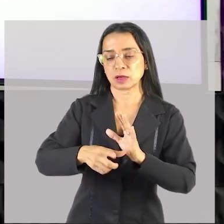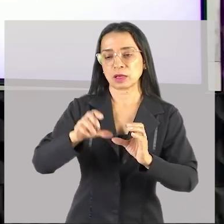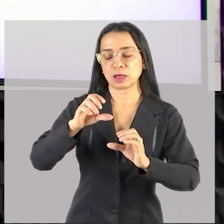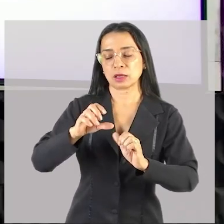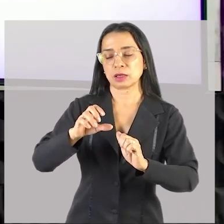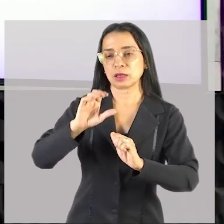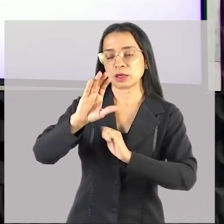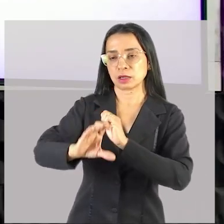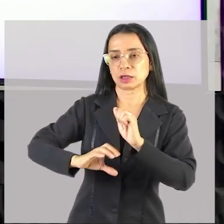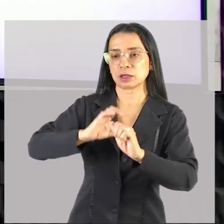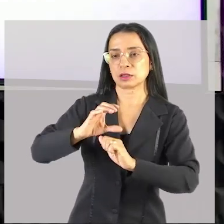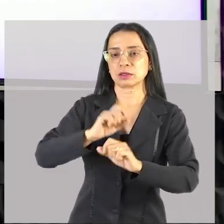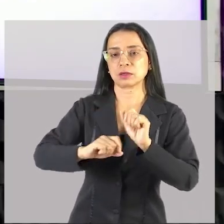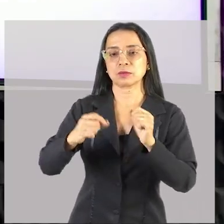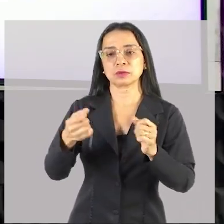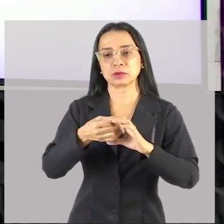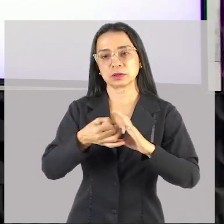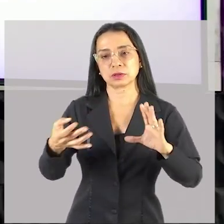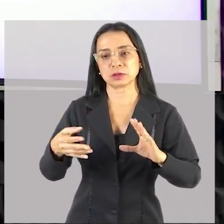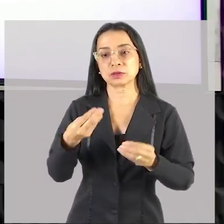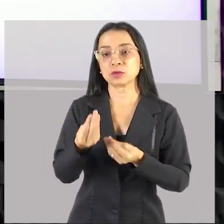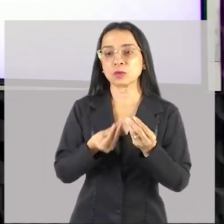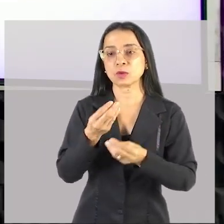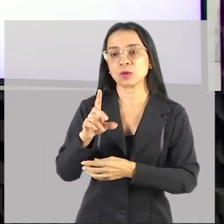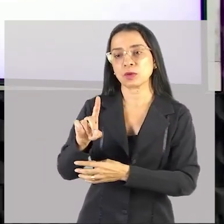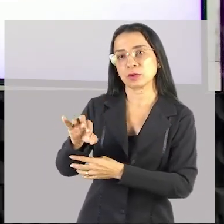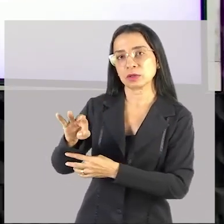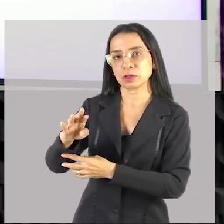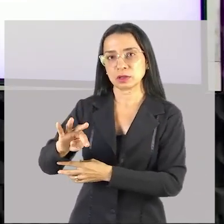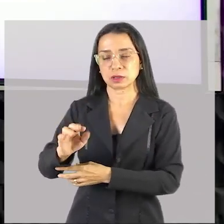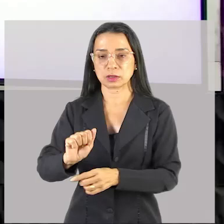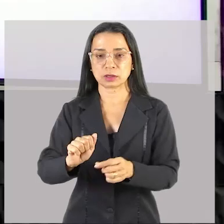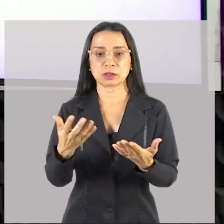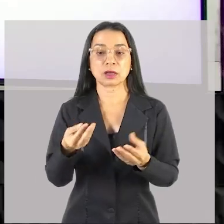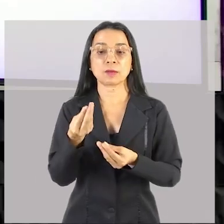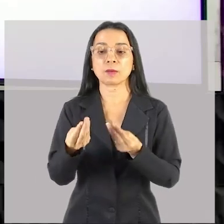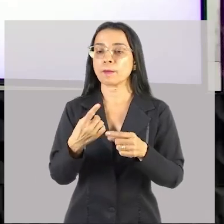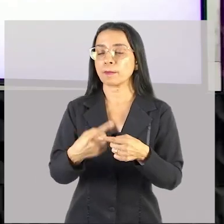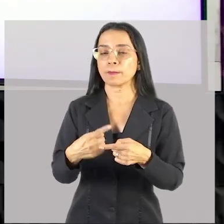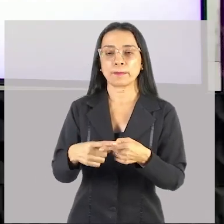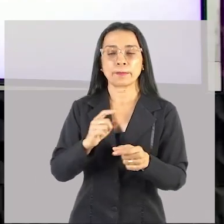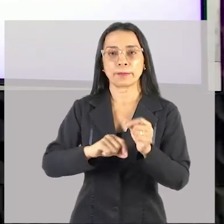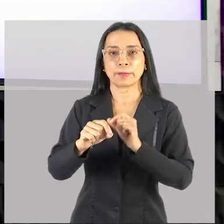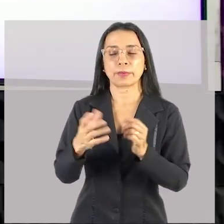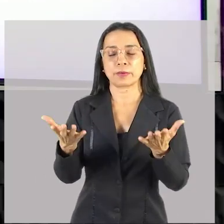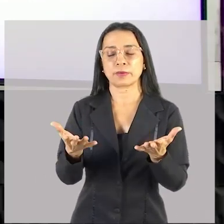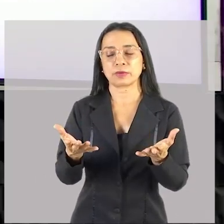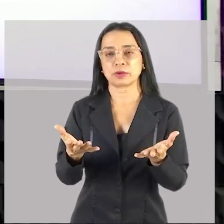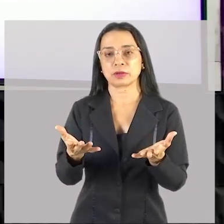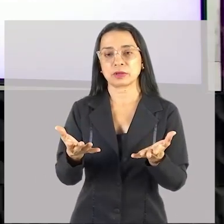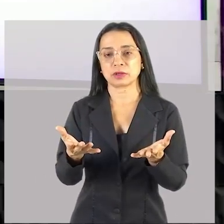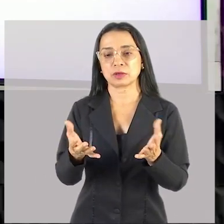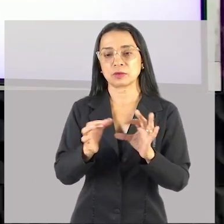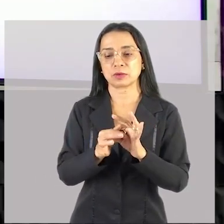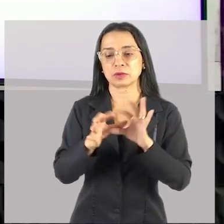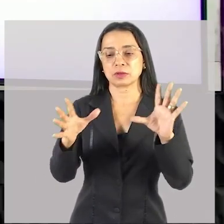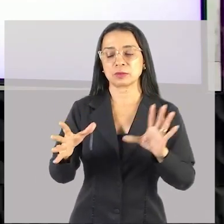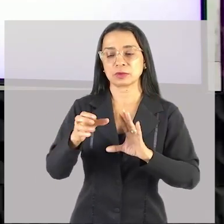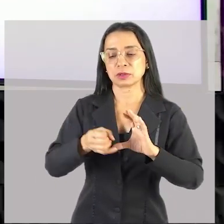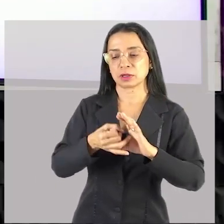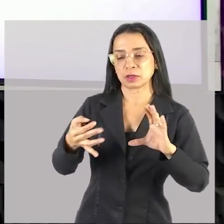ser caracterizada fundamentalmente como direta. E por que é uma democracia caracterizada fundamentalmente como